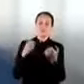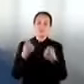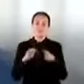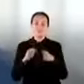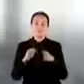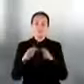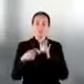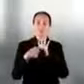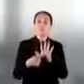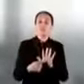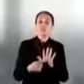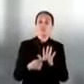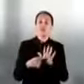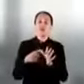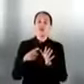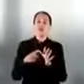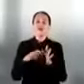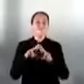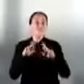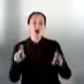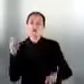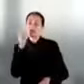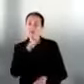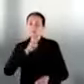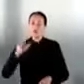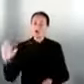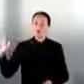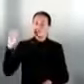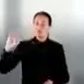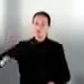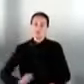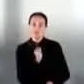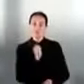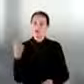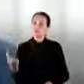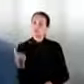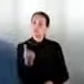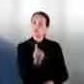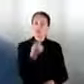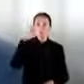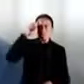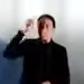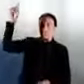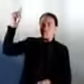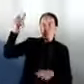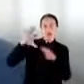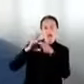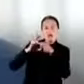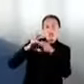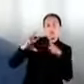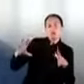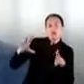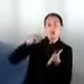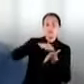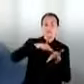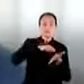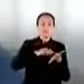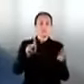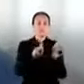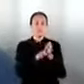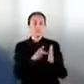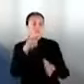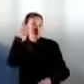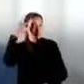algumas verdades. Precisei desmascarar muitas mentiras do candidato Duarte. A cada um, Deus dá o livre